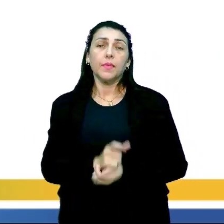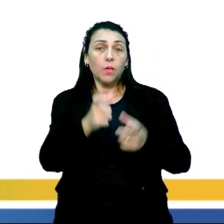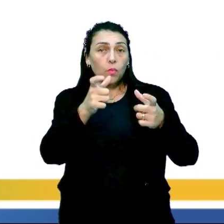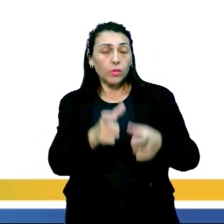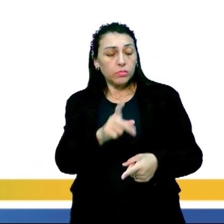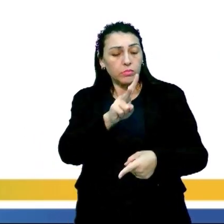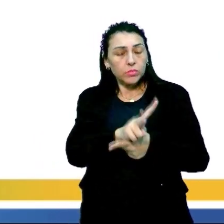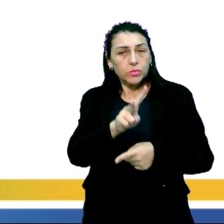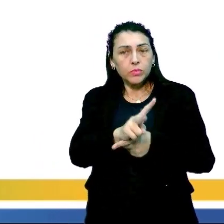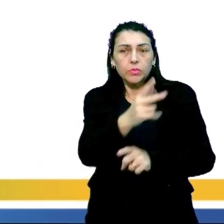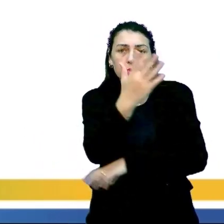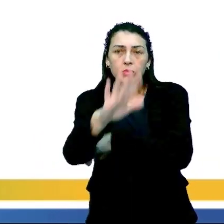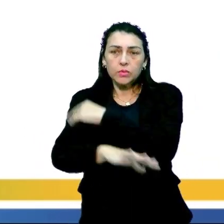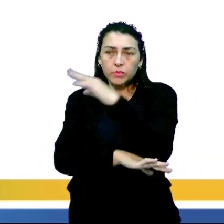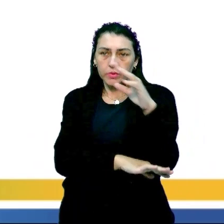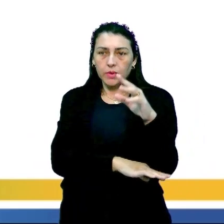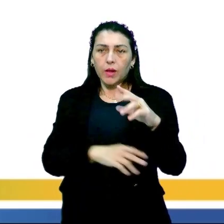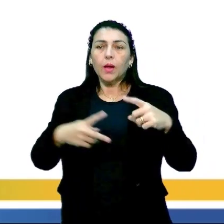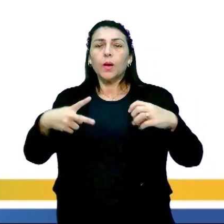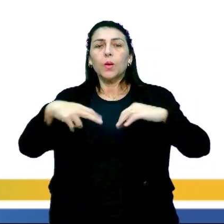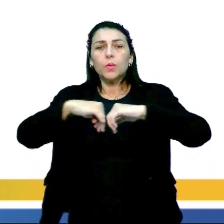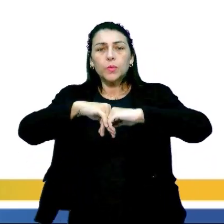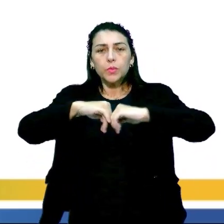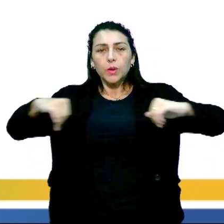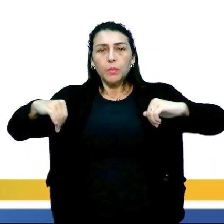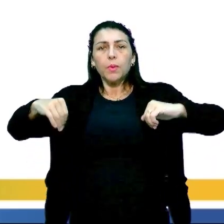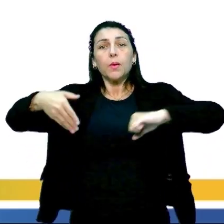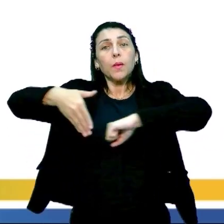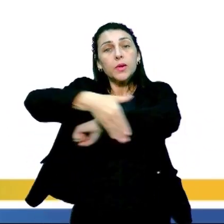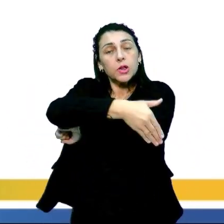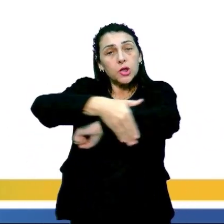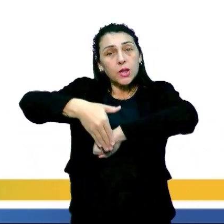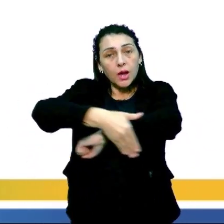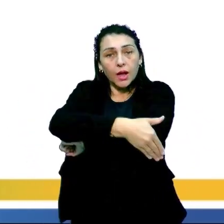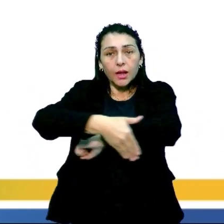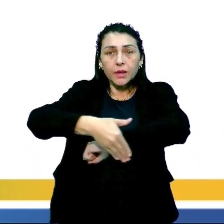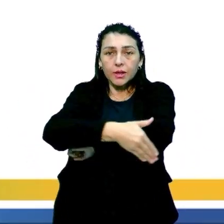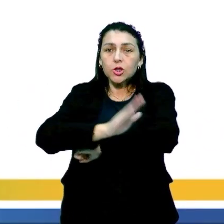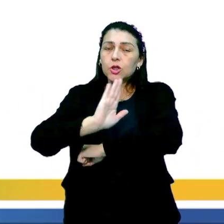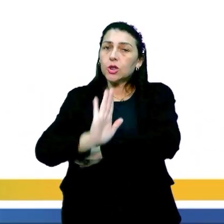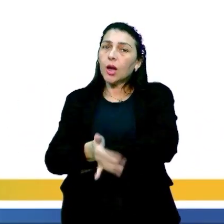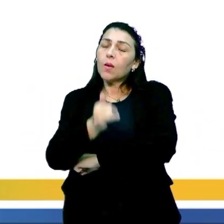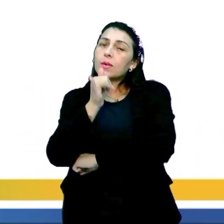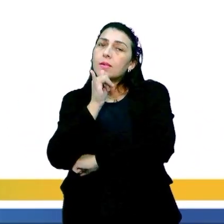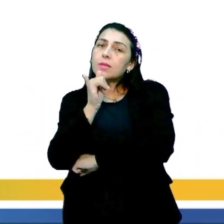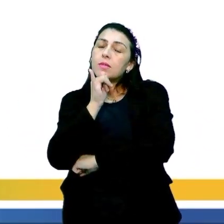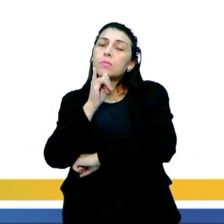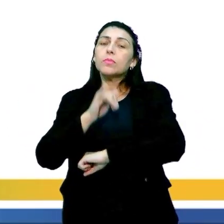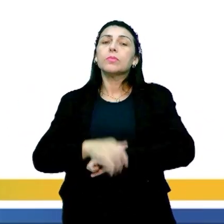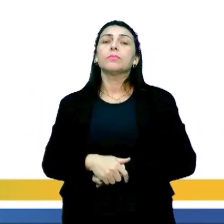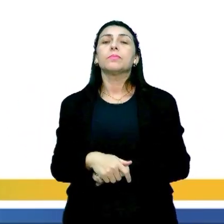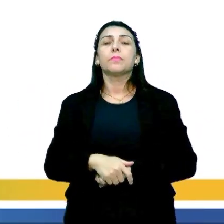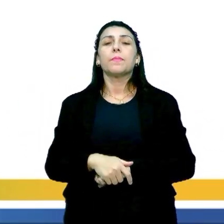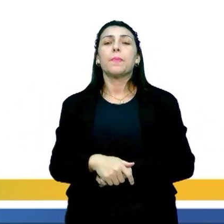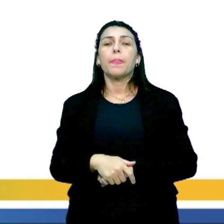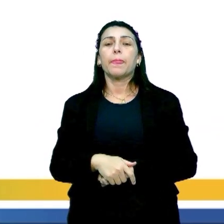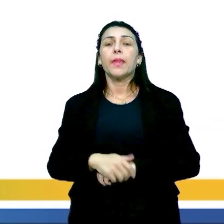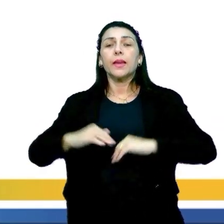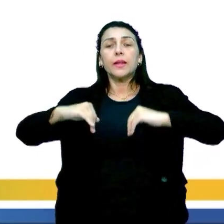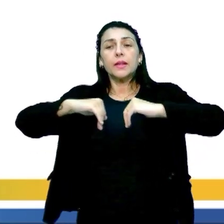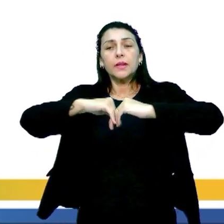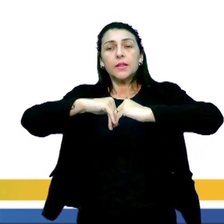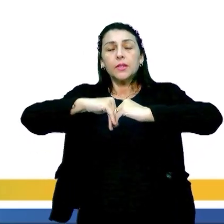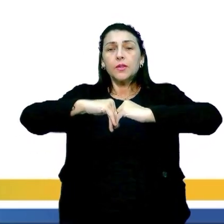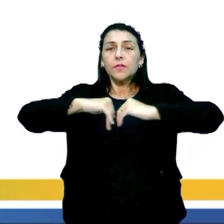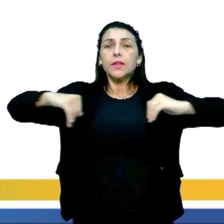Uma área de preservação ambiental será cortada por uma rodovia. Já até dei um exemplo desse tipo para vocês ainda há pouco.